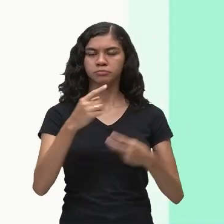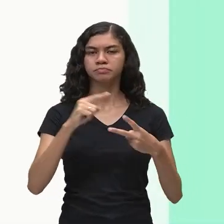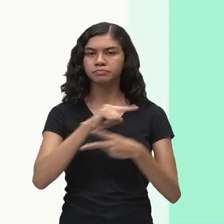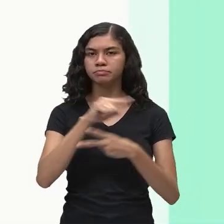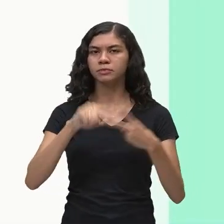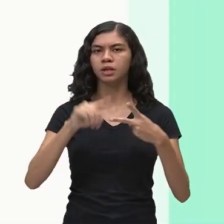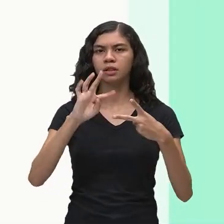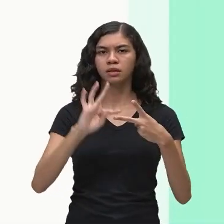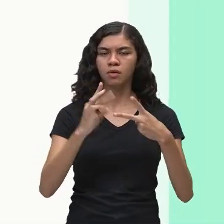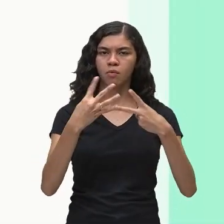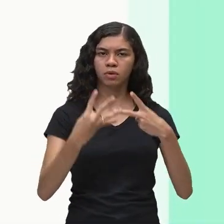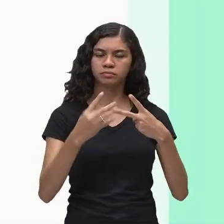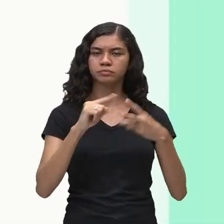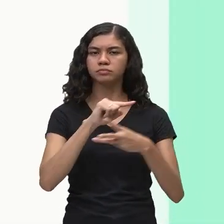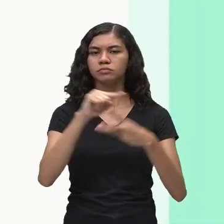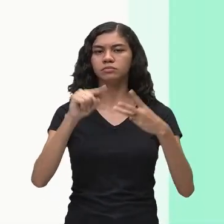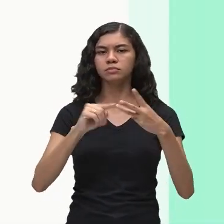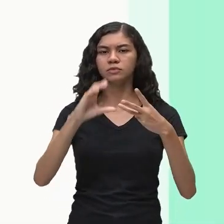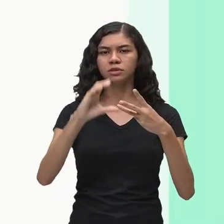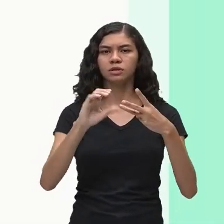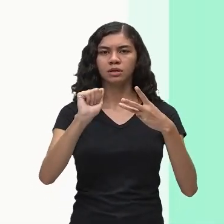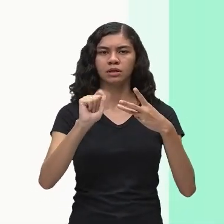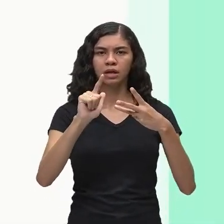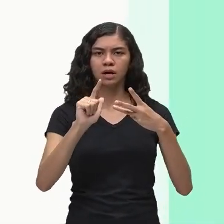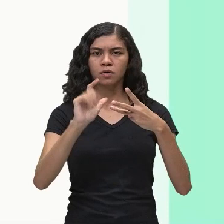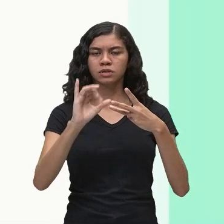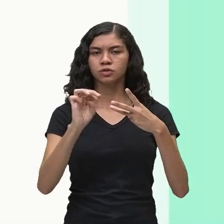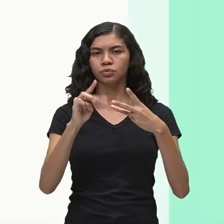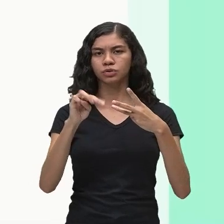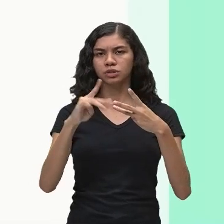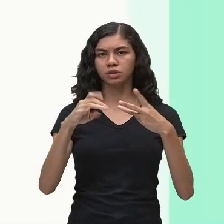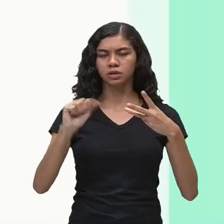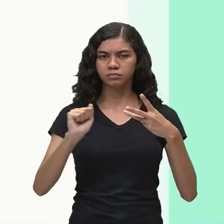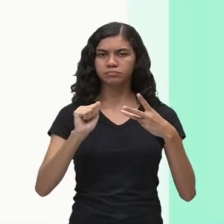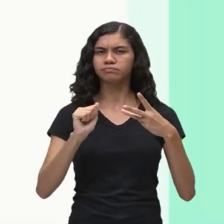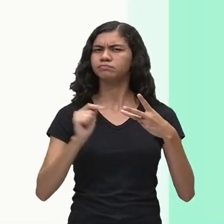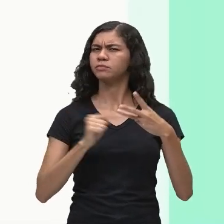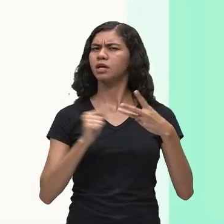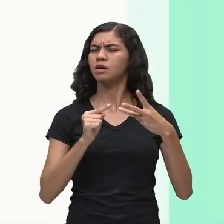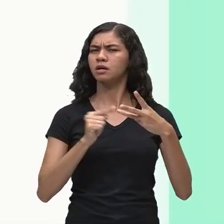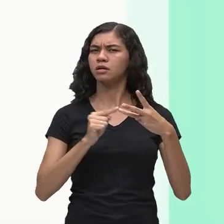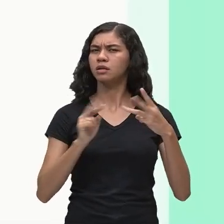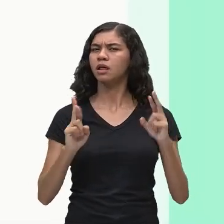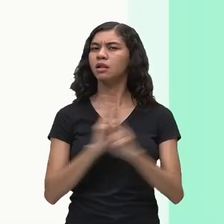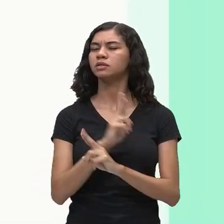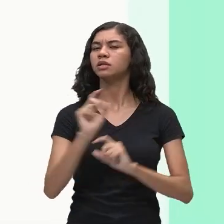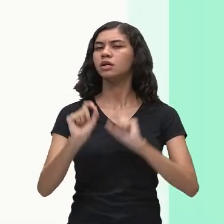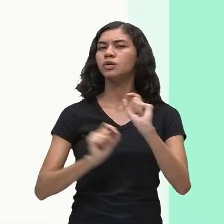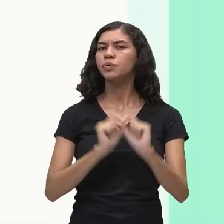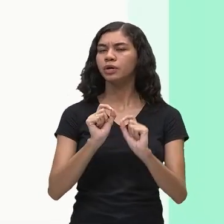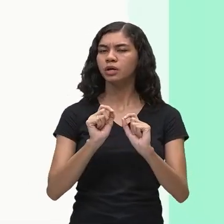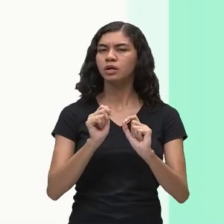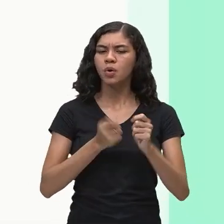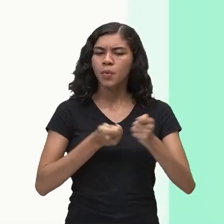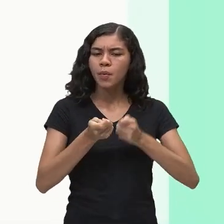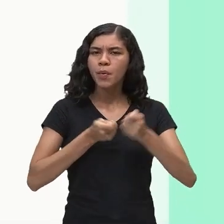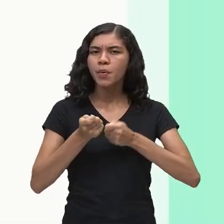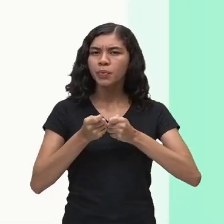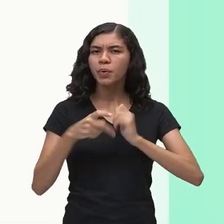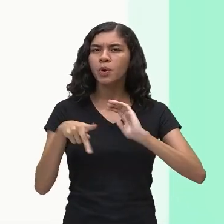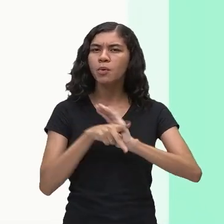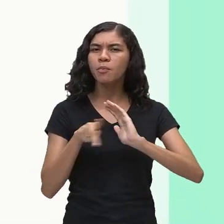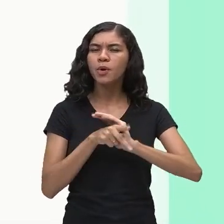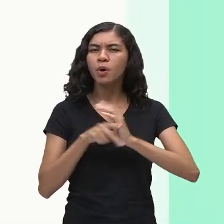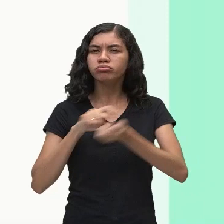tiroxina, T4 e a calcitonina. A calcitonina é um hormônio que está relacionado com a regulação da quantidade de cálcio no